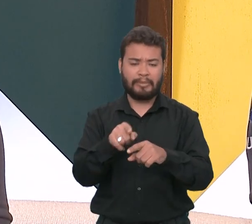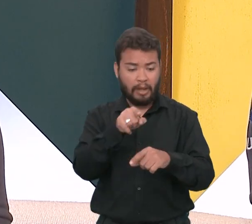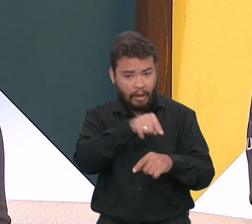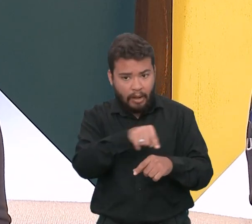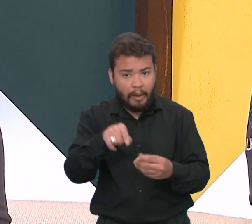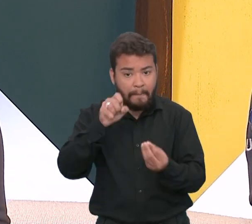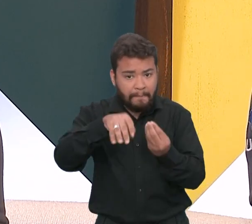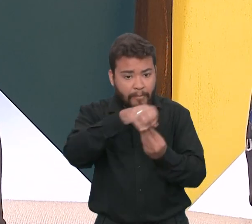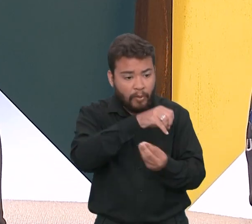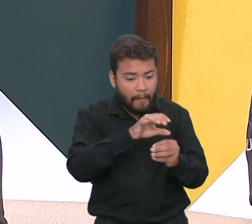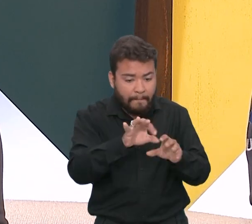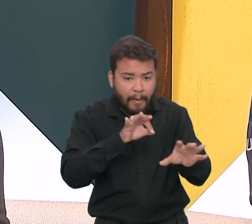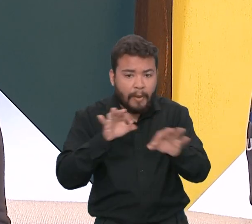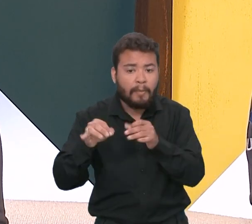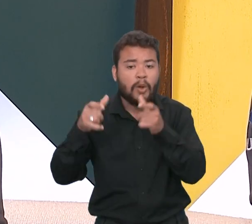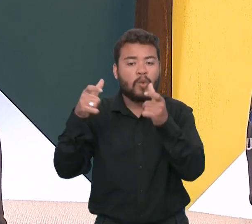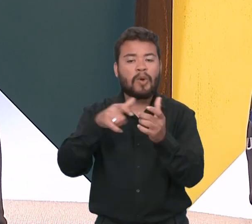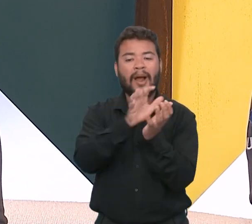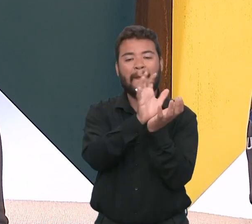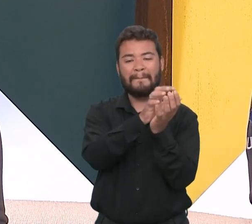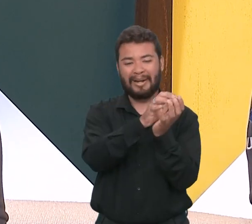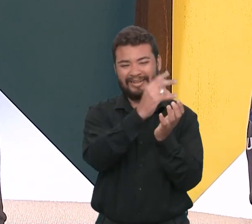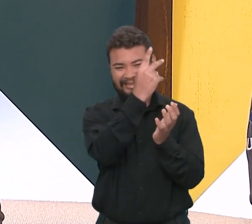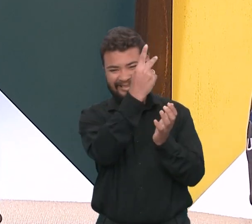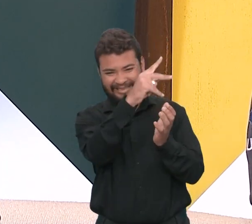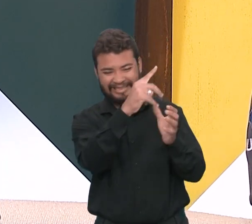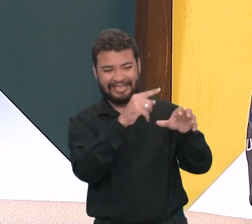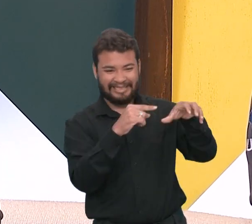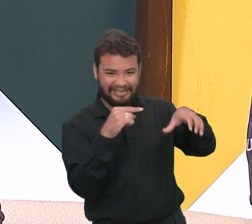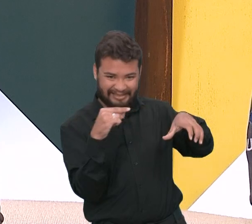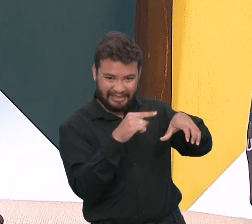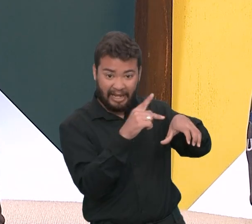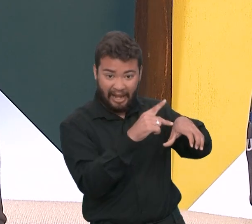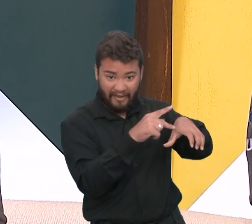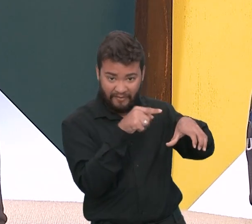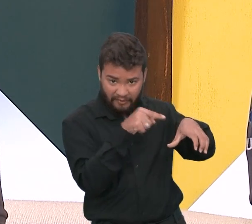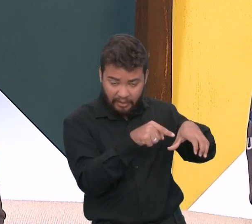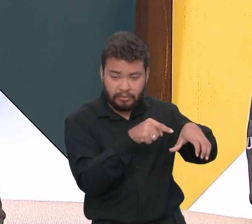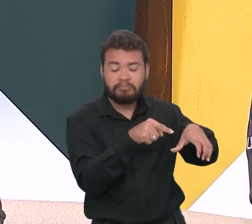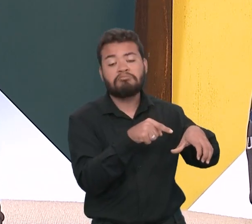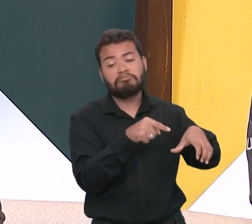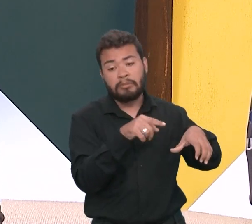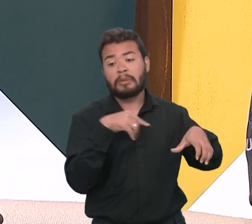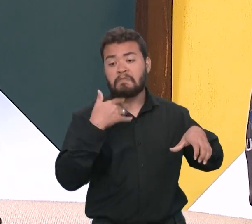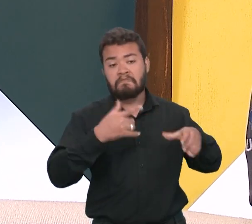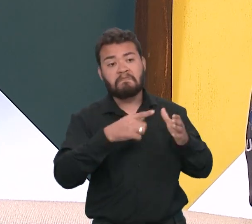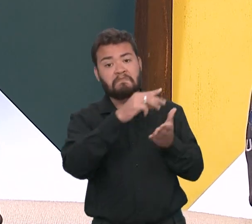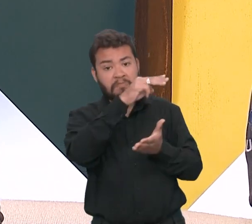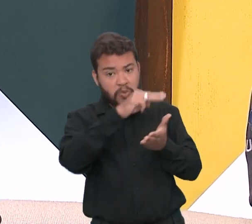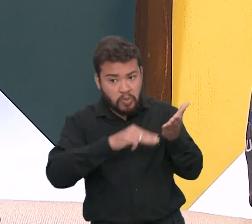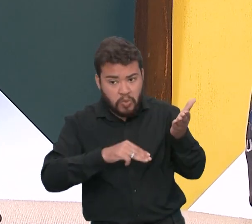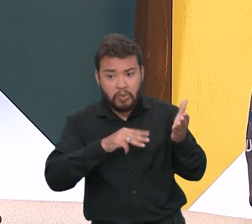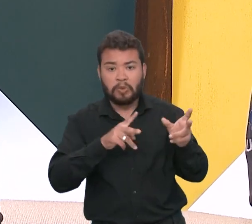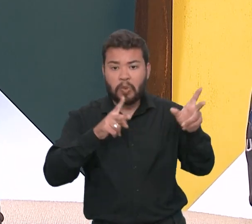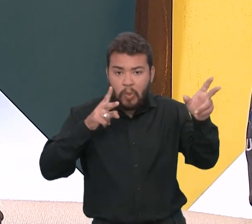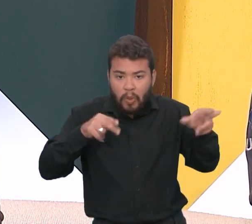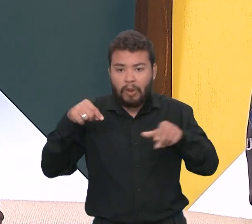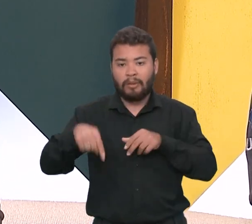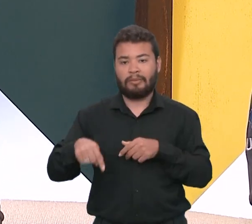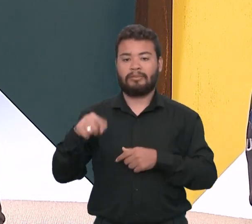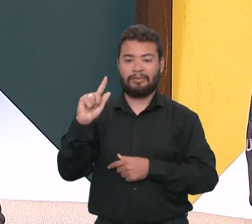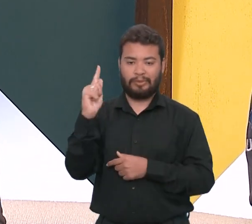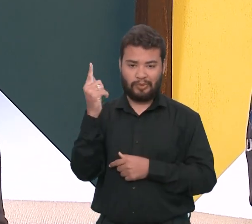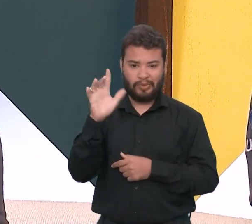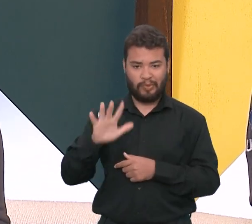material nas cavernas de Pernambuco, e a gente estabeleceu essa metodologia para fazer o mesmo aqui. E aí, a partir disso, a gente continuou e fez o coleta dos fungos de